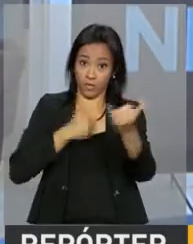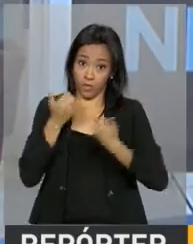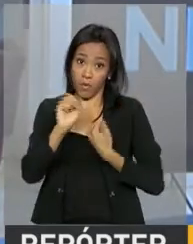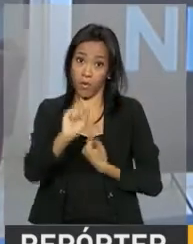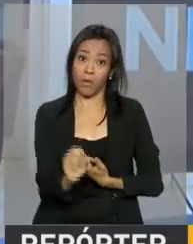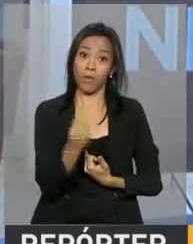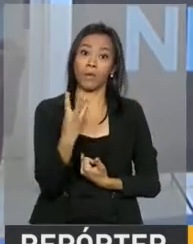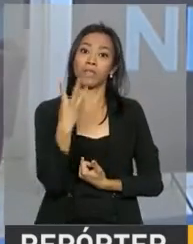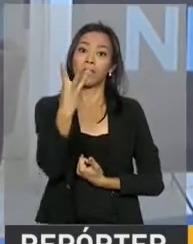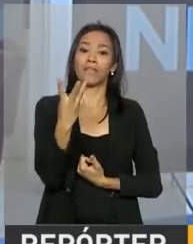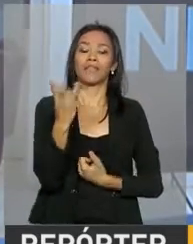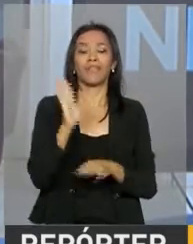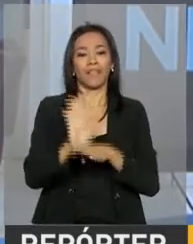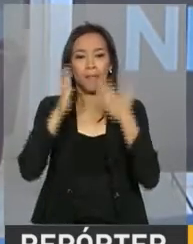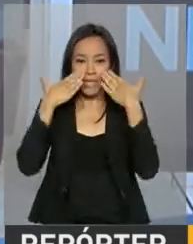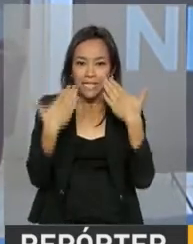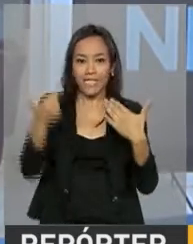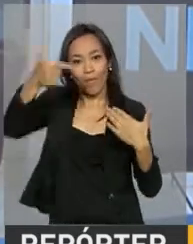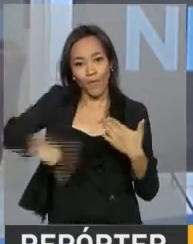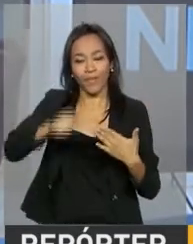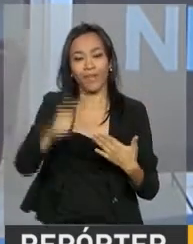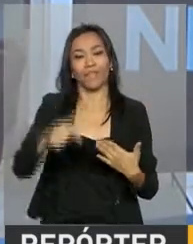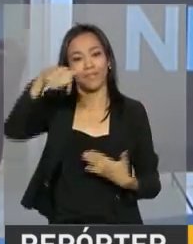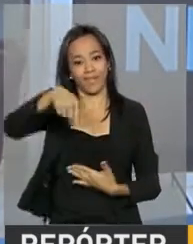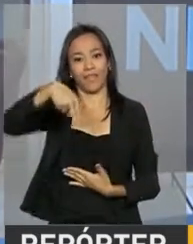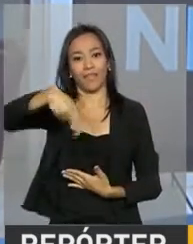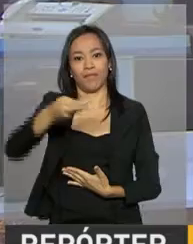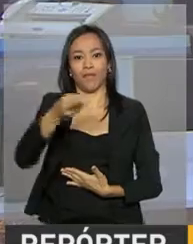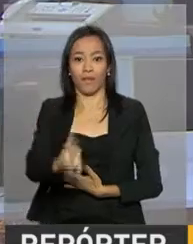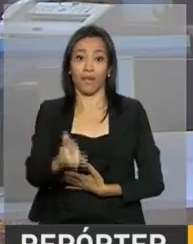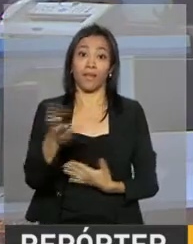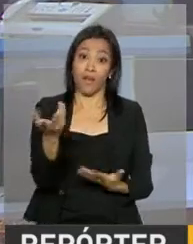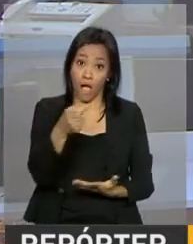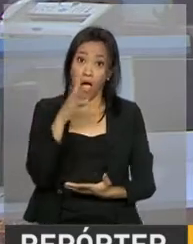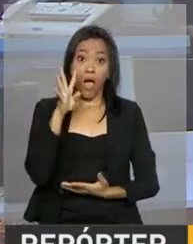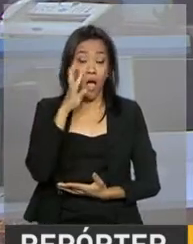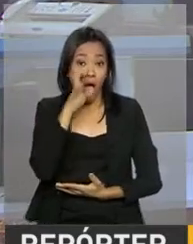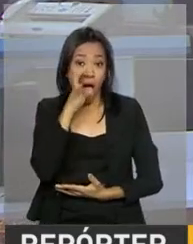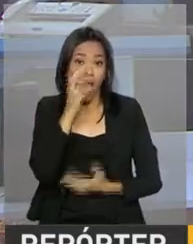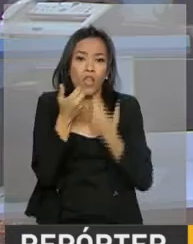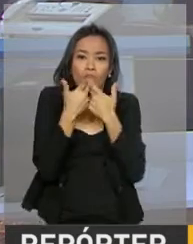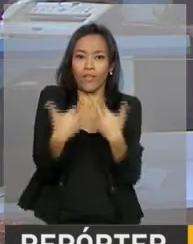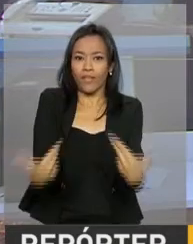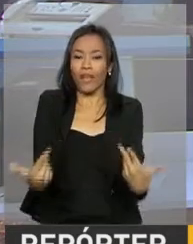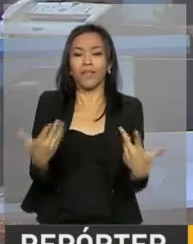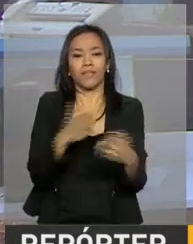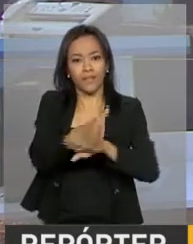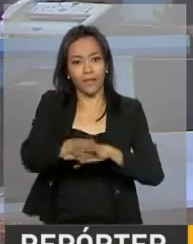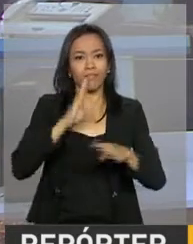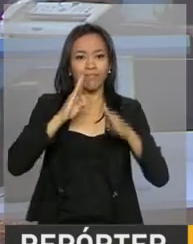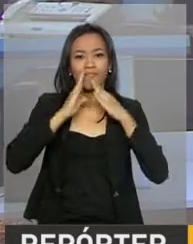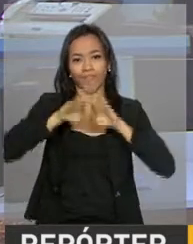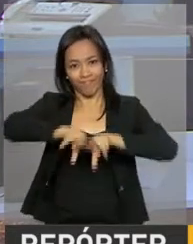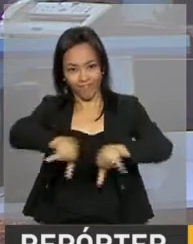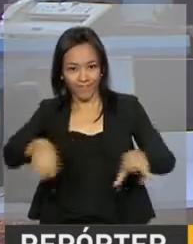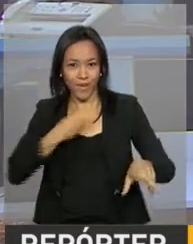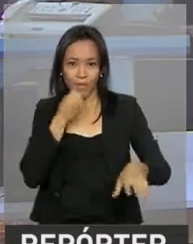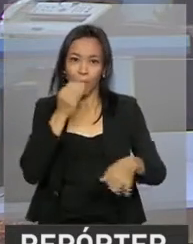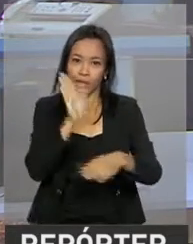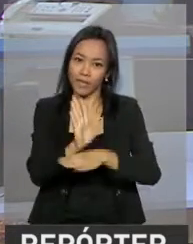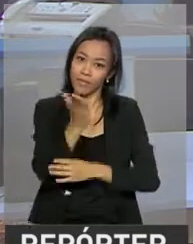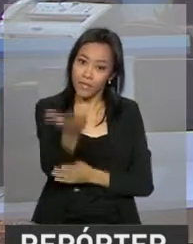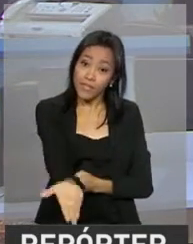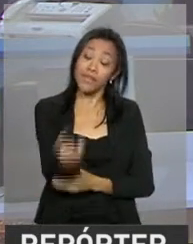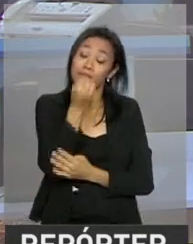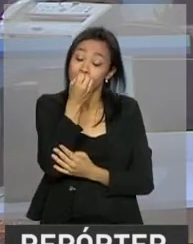às três da tarde na próxima edição do repórter nbr acompanhe também as novidades em nossas redes sociais uma boa tarde pra